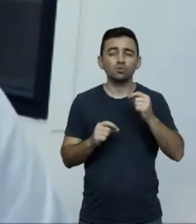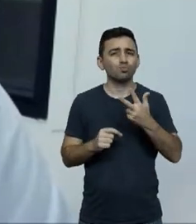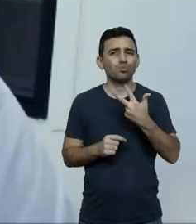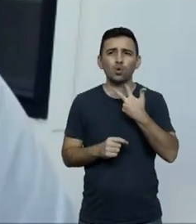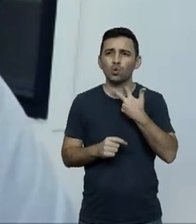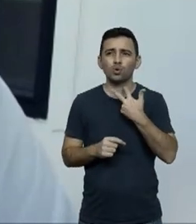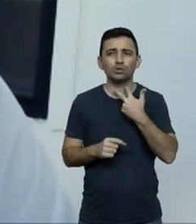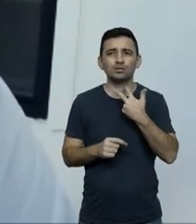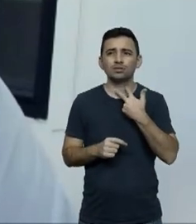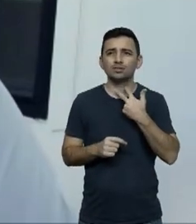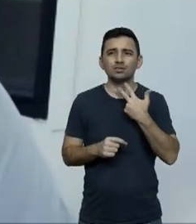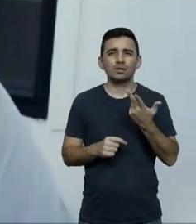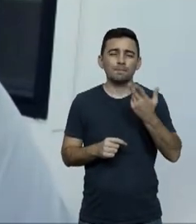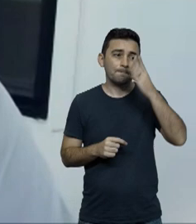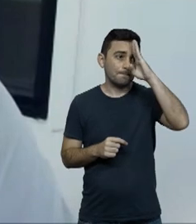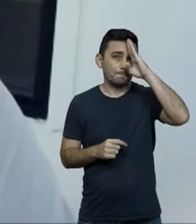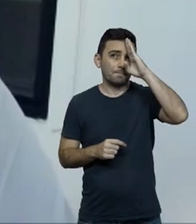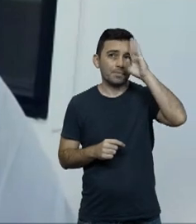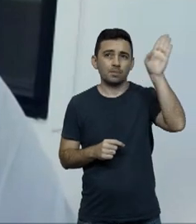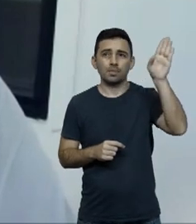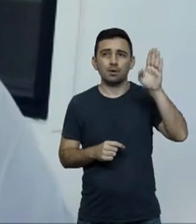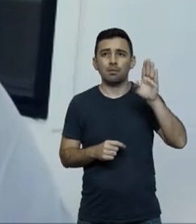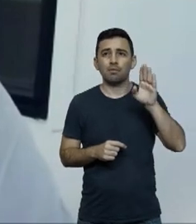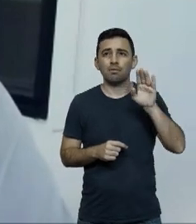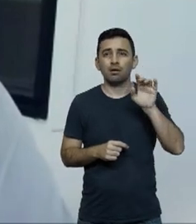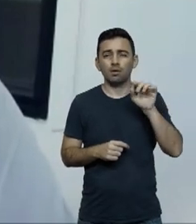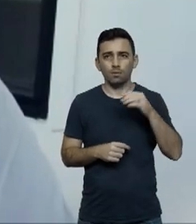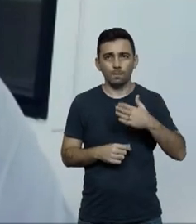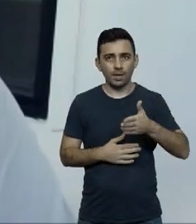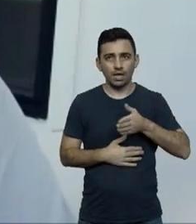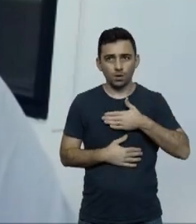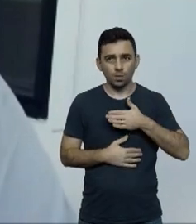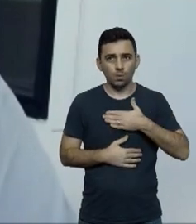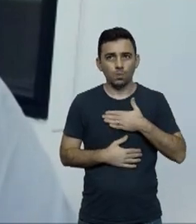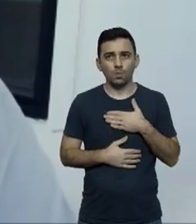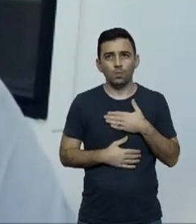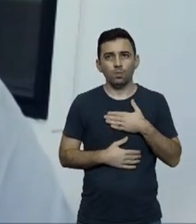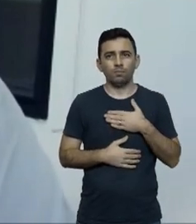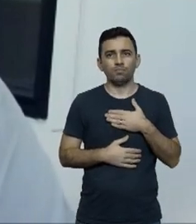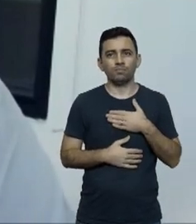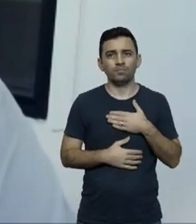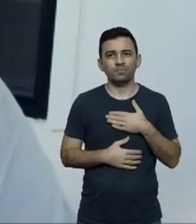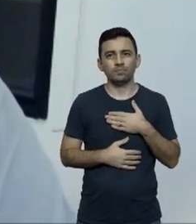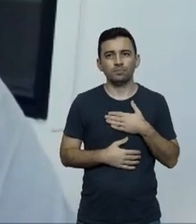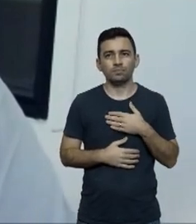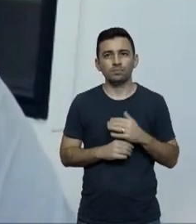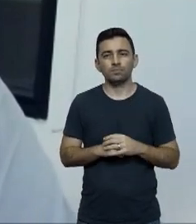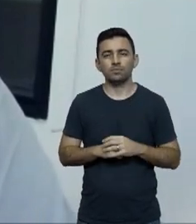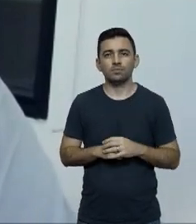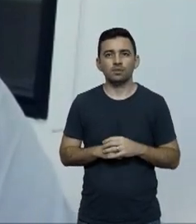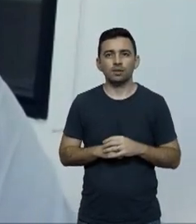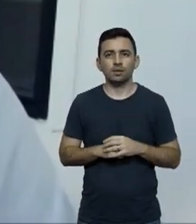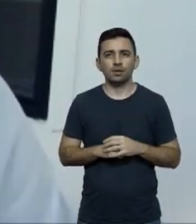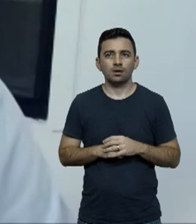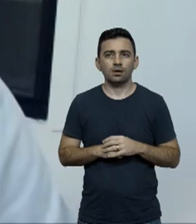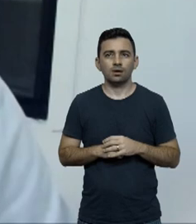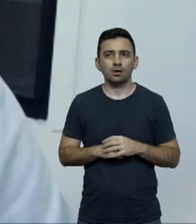com o objetivo de priorizar a minha gerenciar uma posicionamento meu de que o